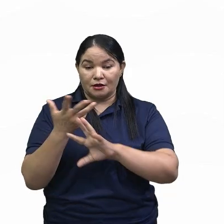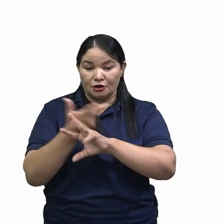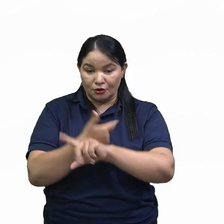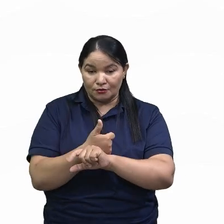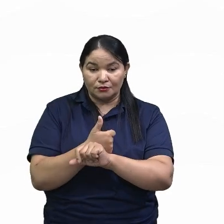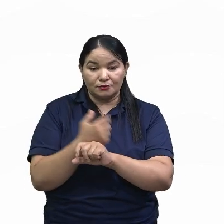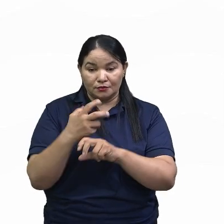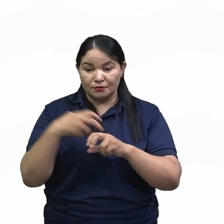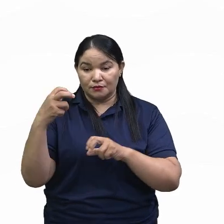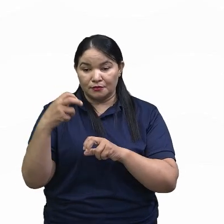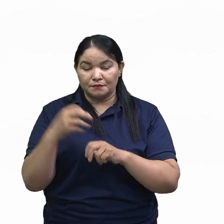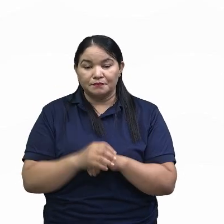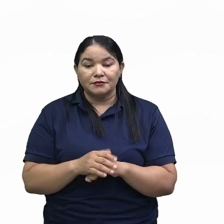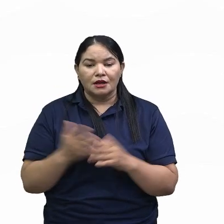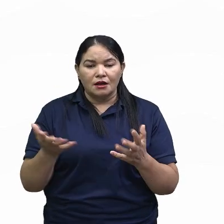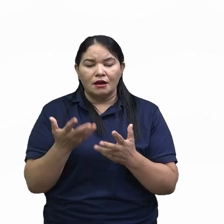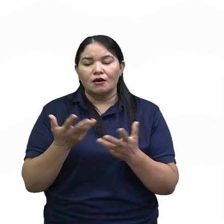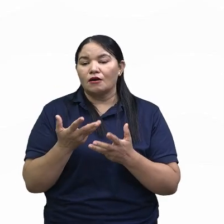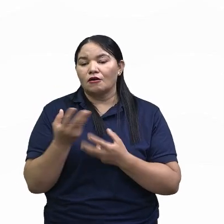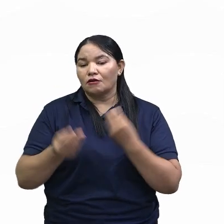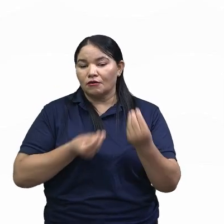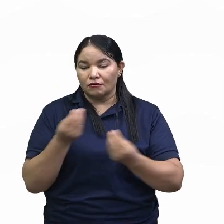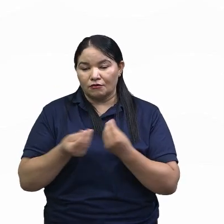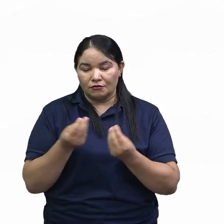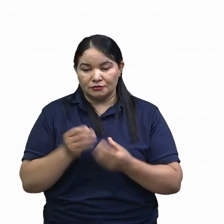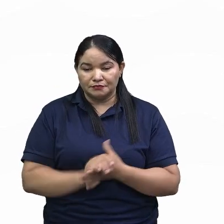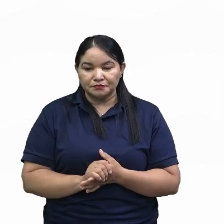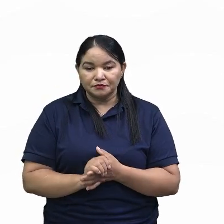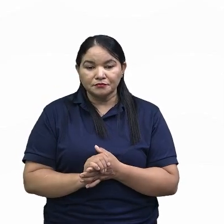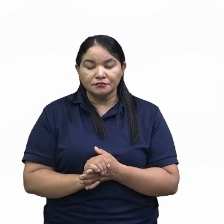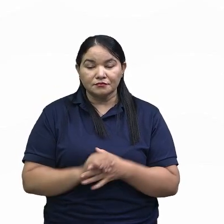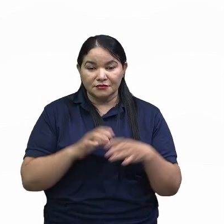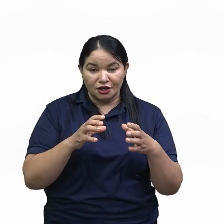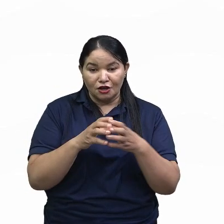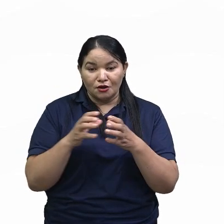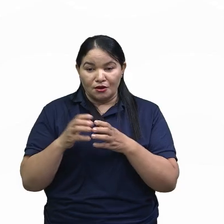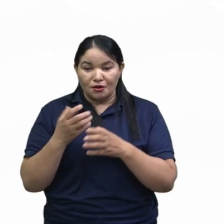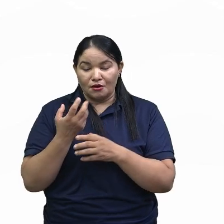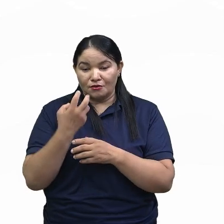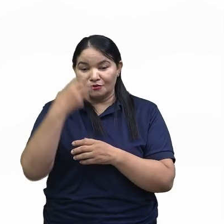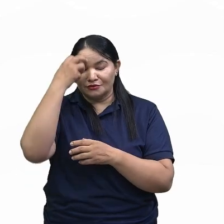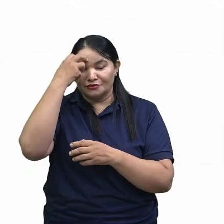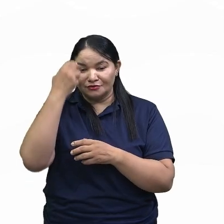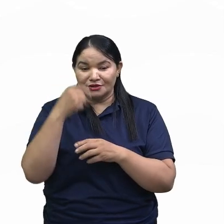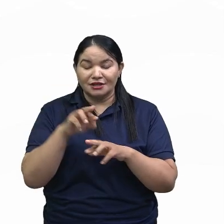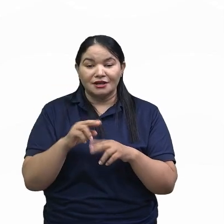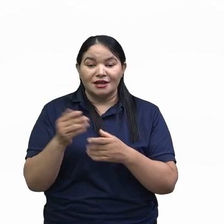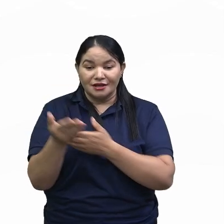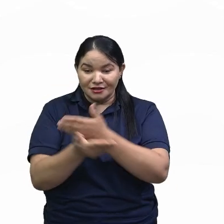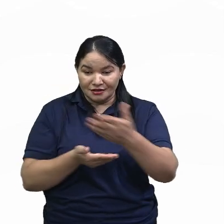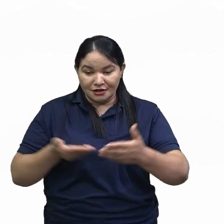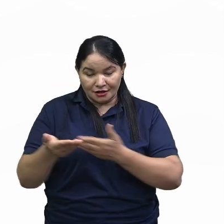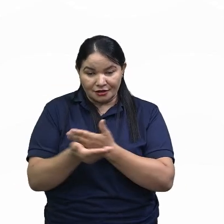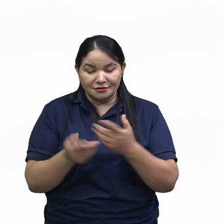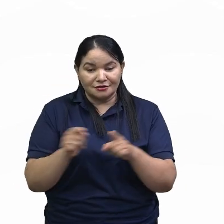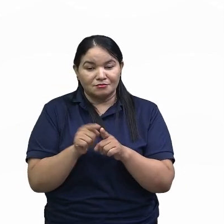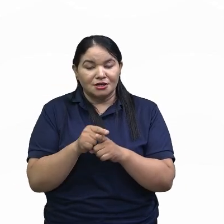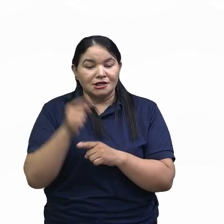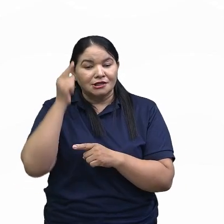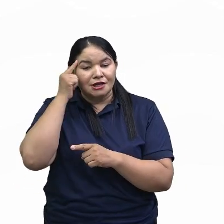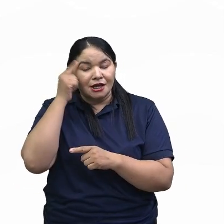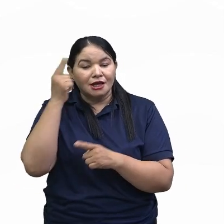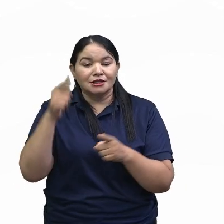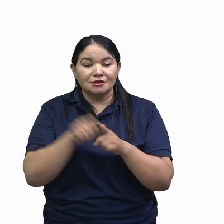interculturalidade. Ela ocorre quando diferentes culturas se encontram e interagem, trocando